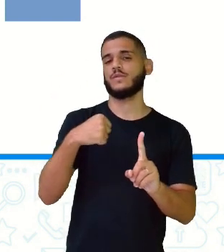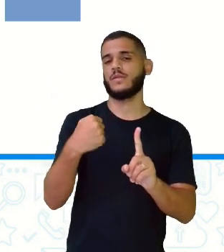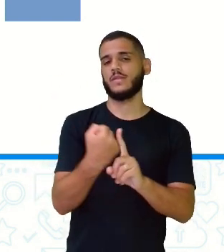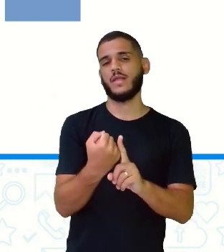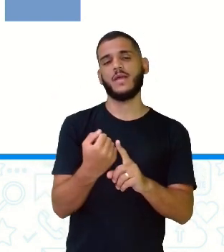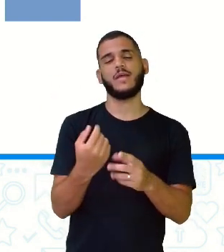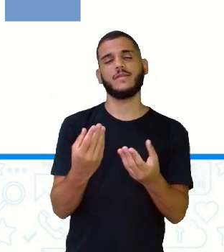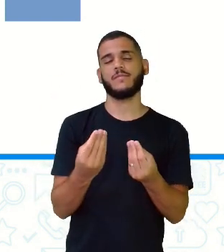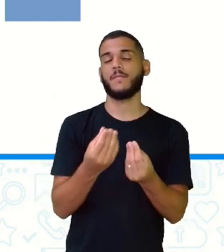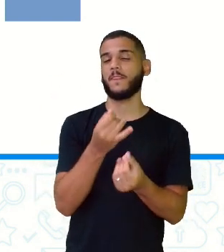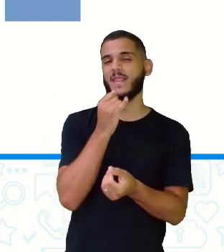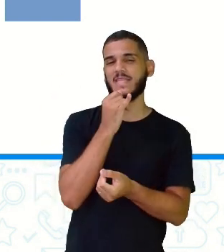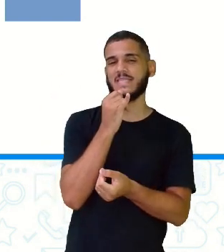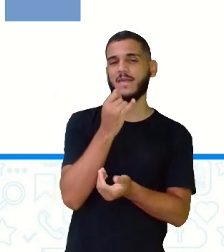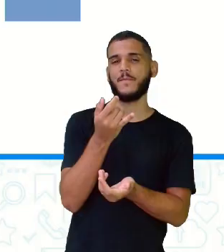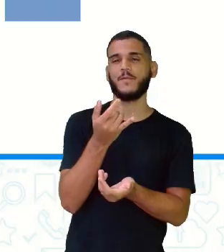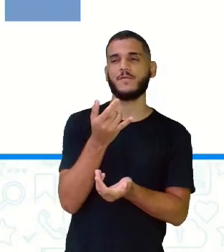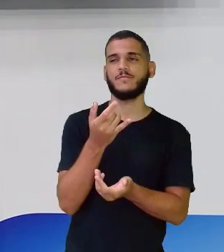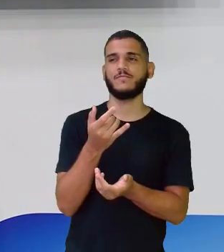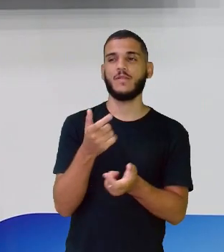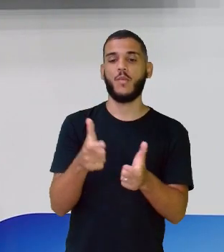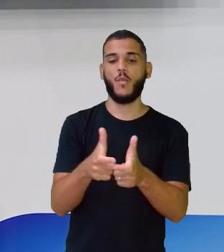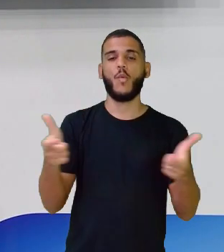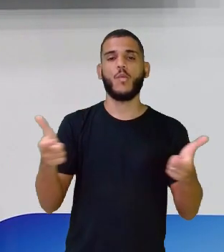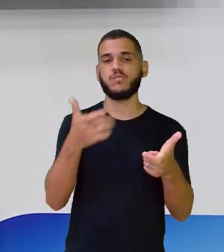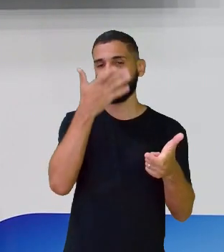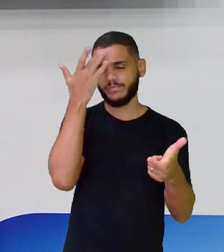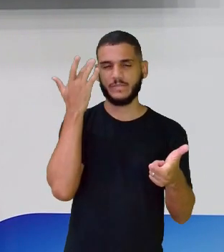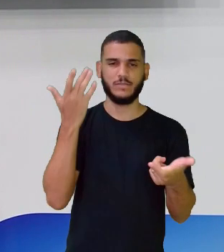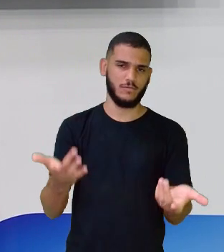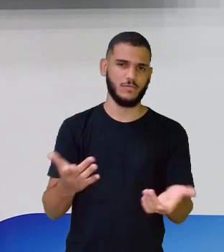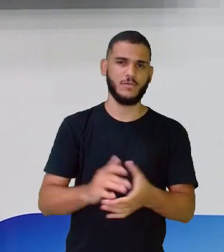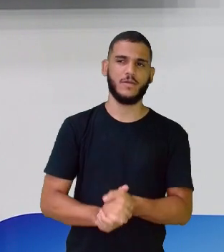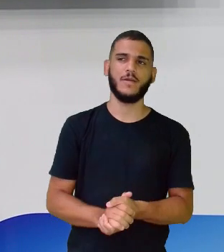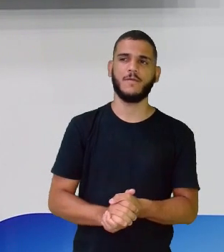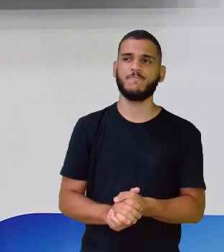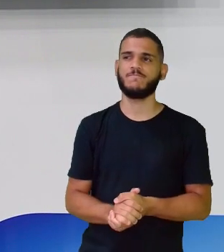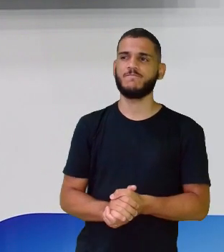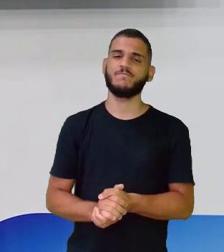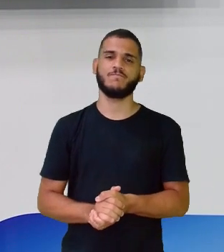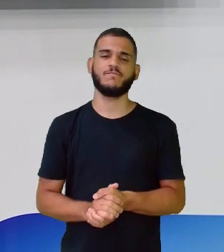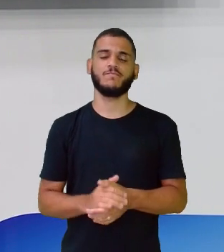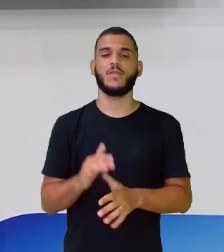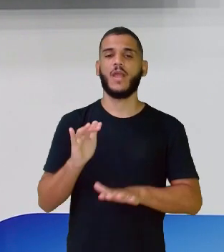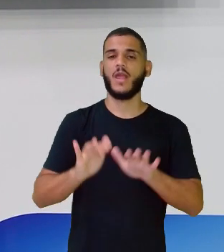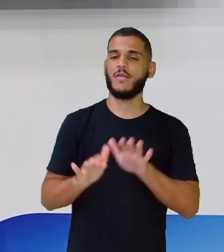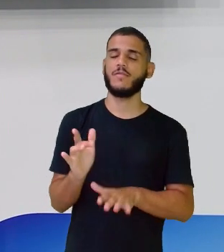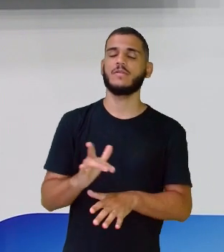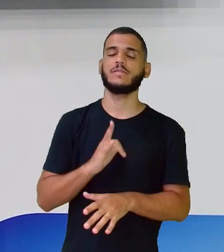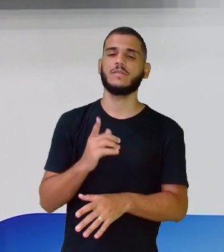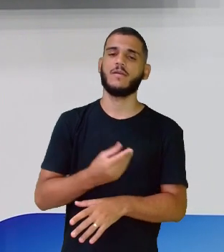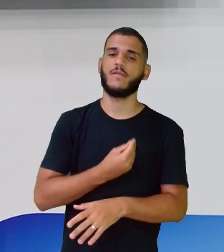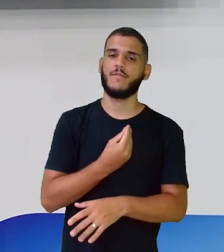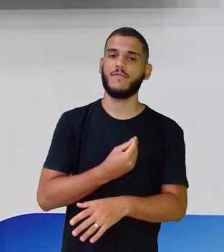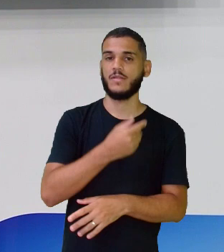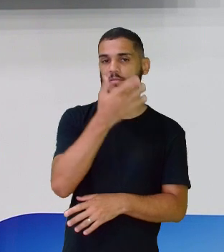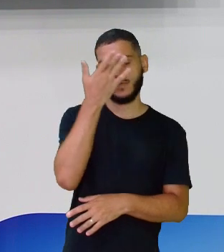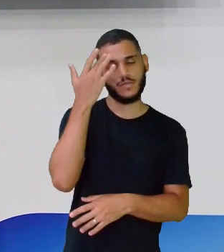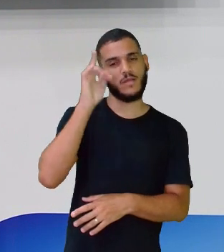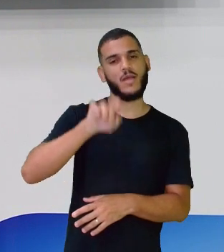eu posso dizer assim, um amplo número de pessoas. Modifica, às vezes, a vida das pessoas. Ela